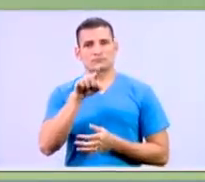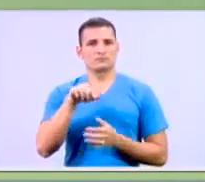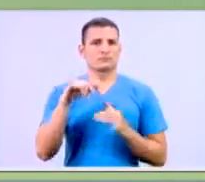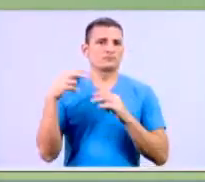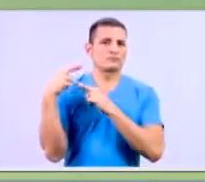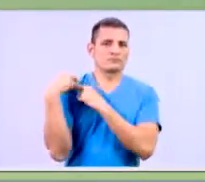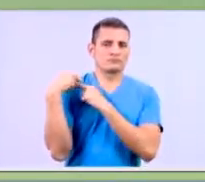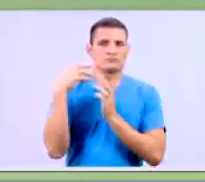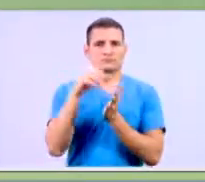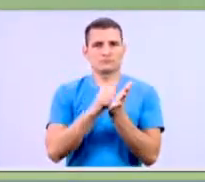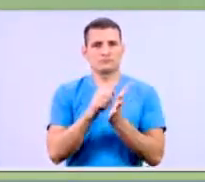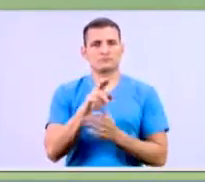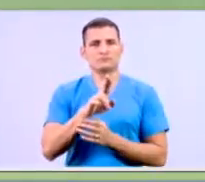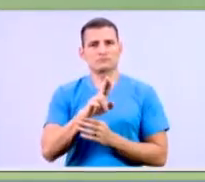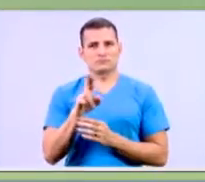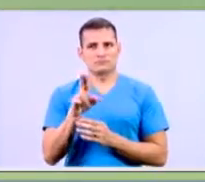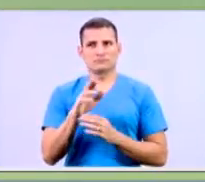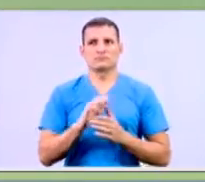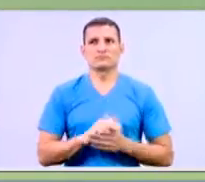de nomes,